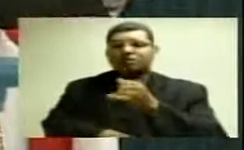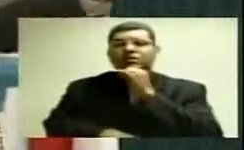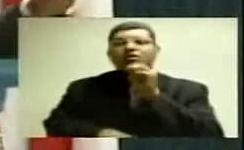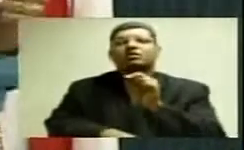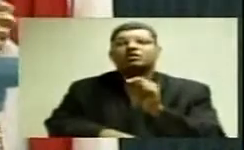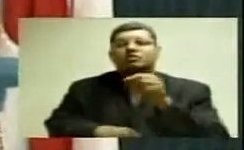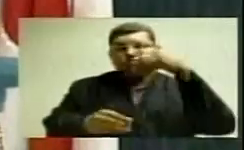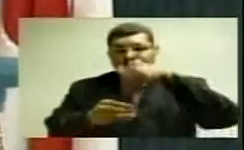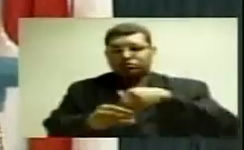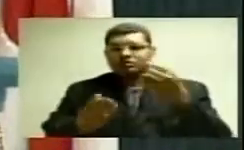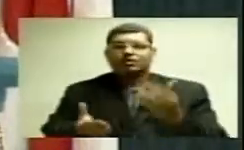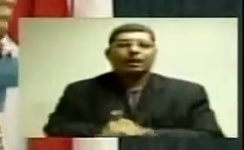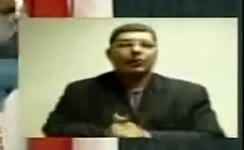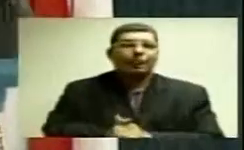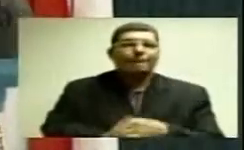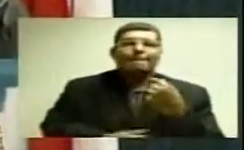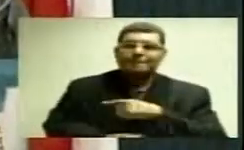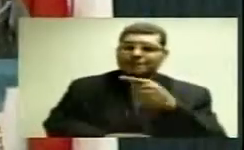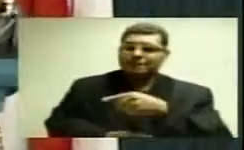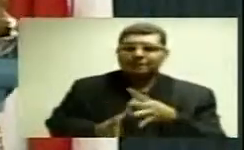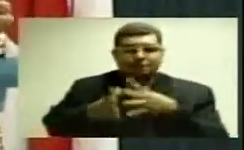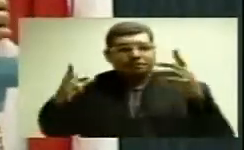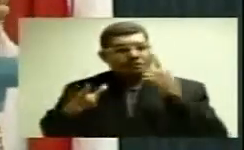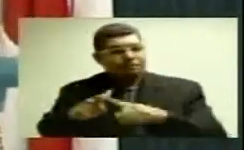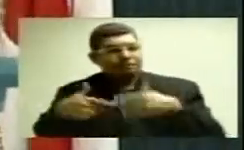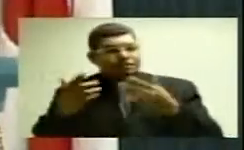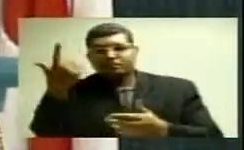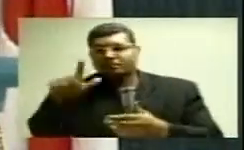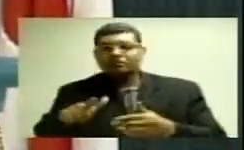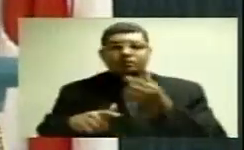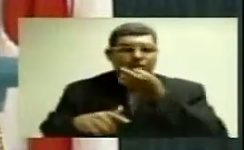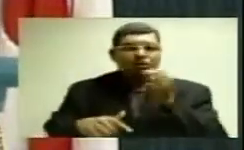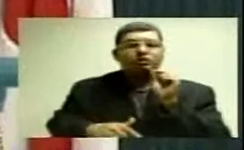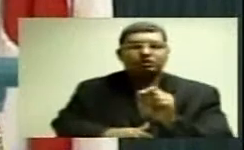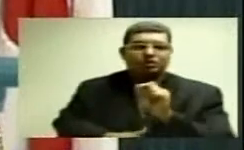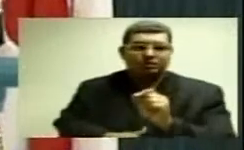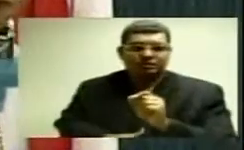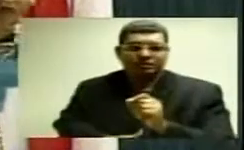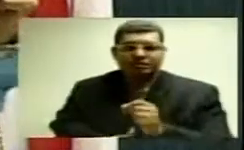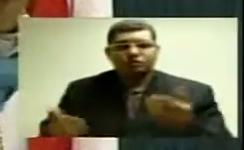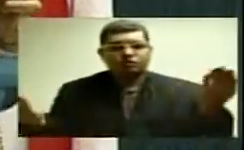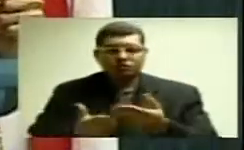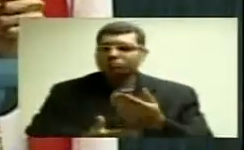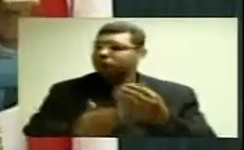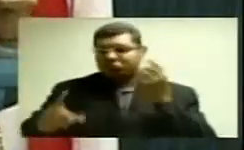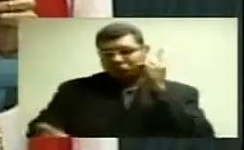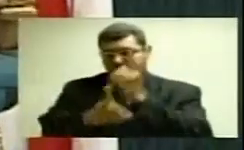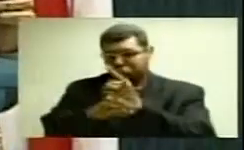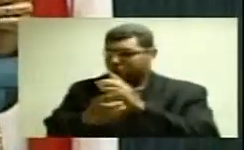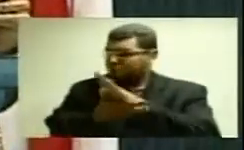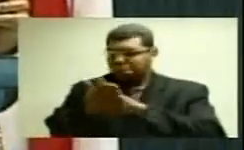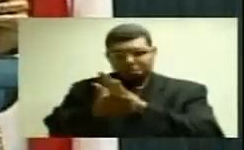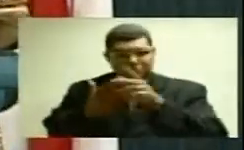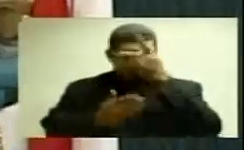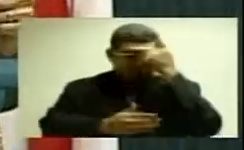é o juiz eleitoral do município. Nós temos esse agravante. A outra questão, hoje você não encontra mais a